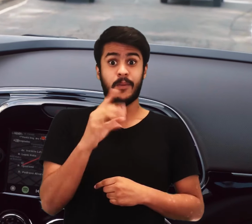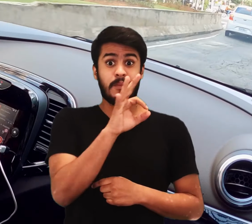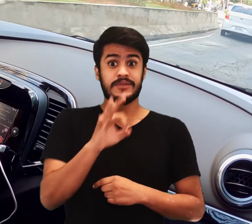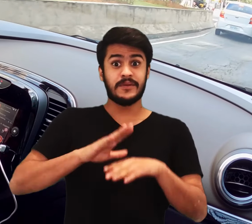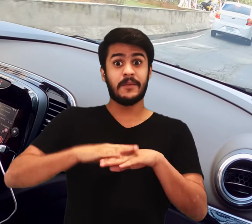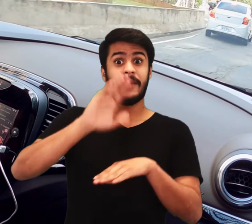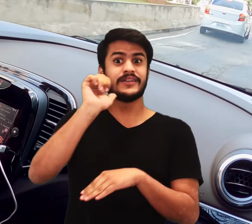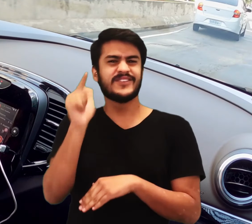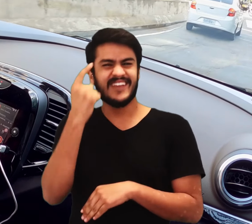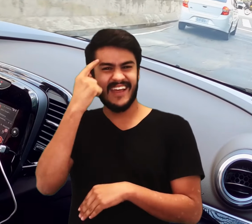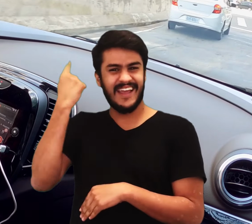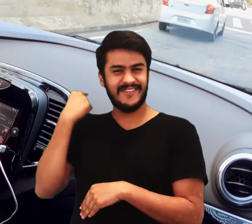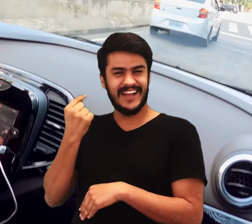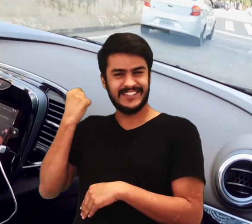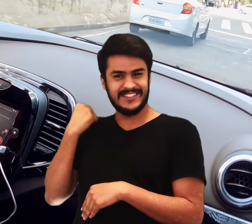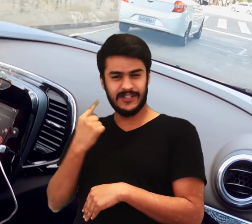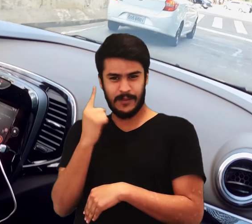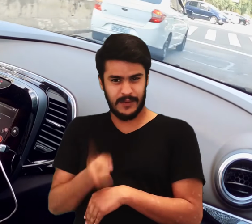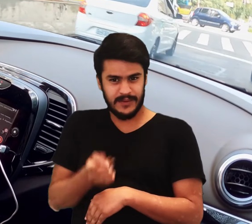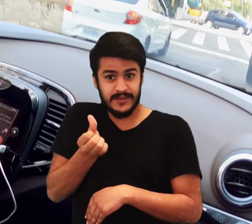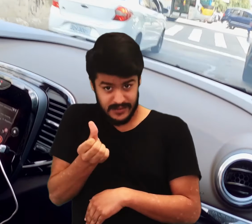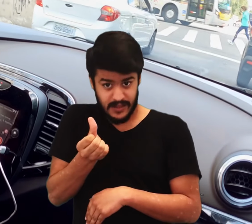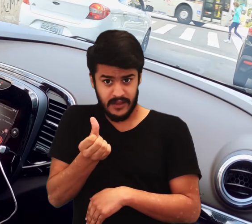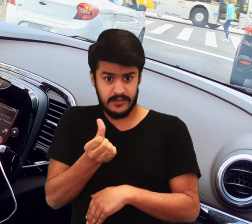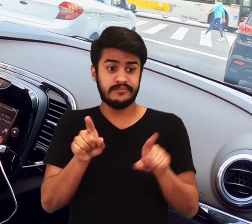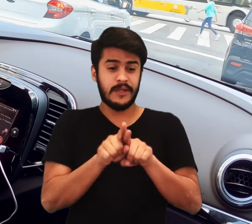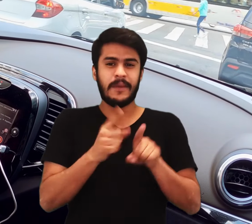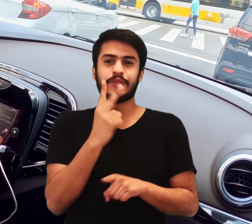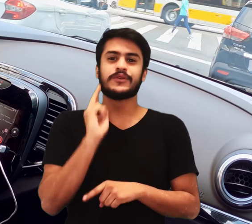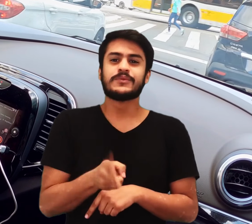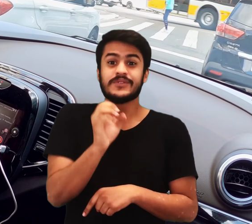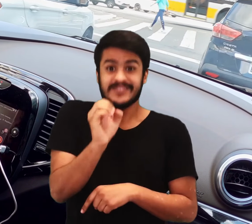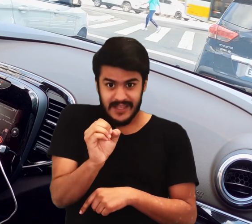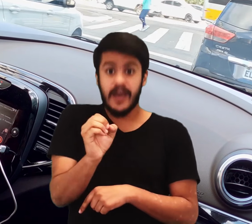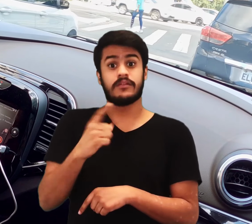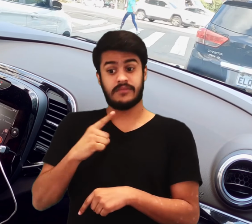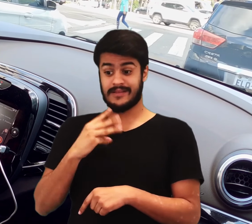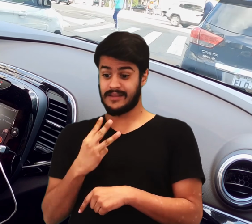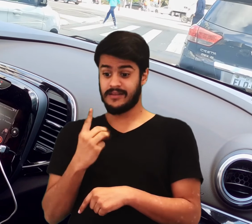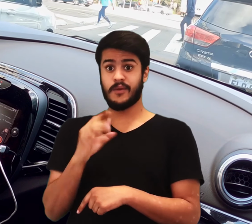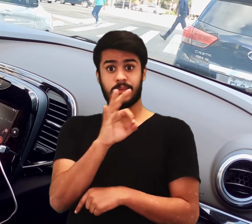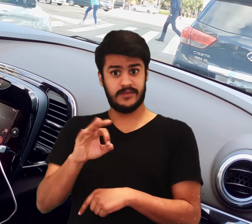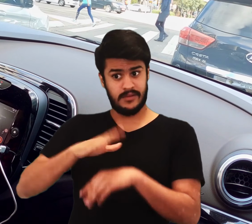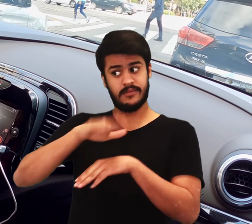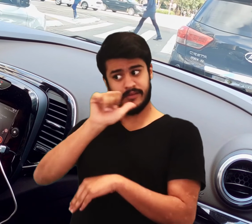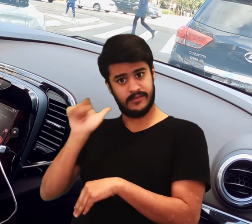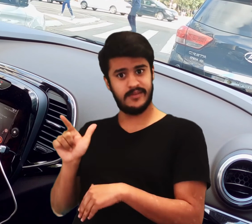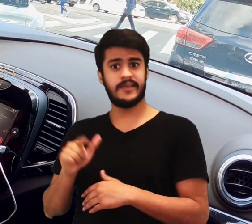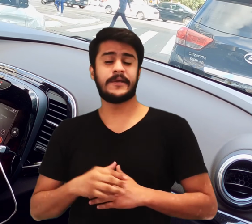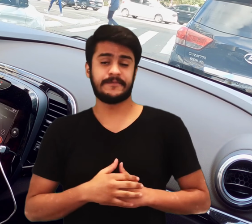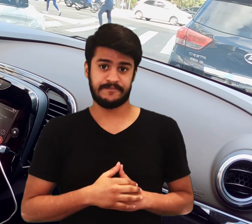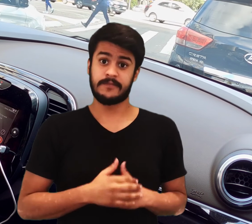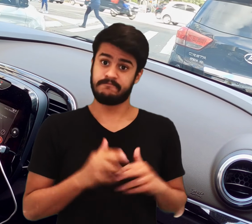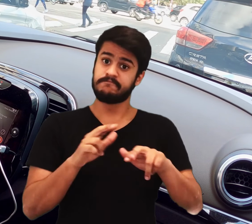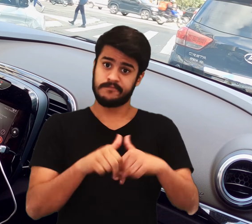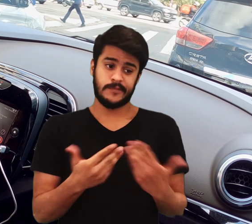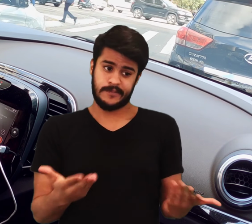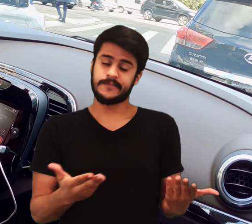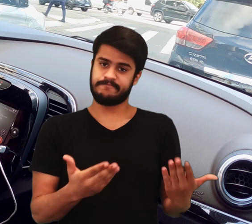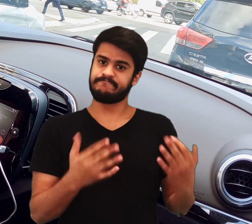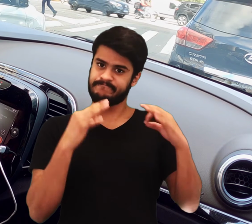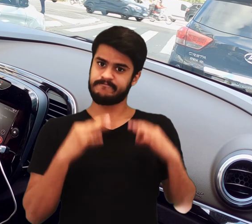% de torque a mais do que o motor 1.6 aspirado e mesmo 30%, 31%, se não me engano, a mais do que o antigo 2.0